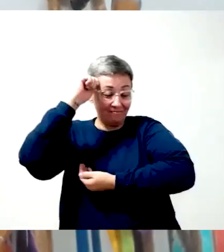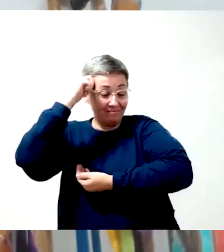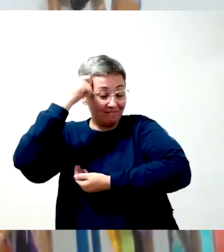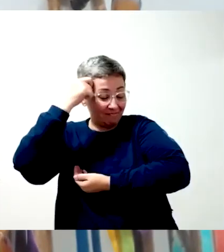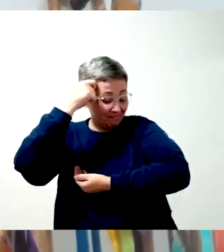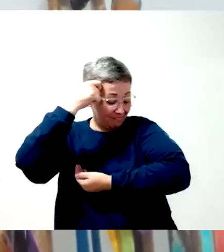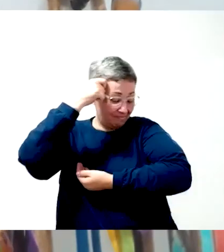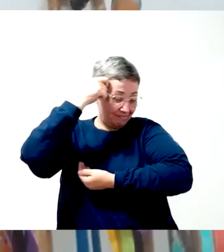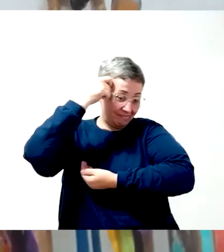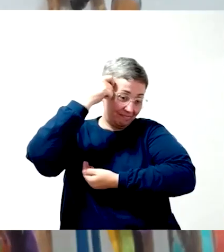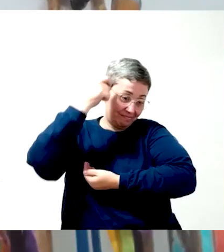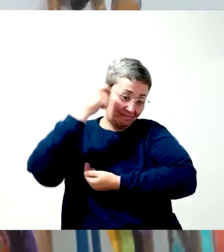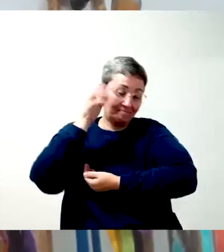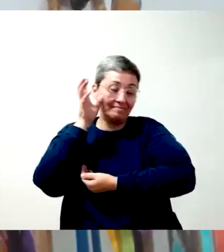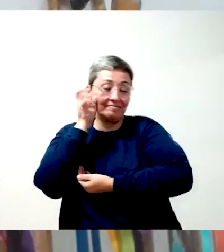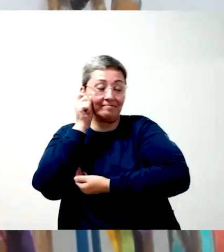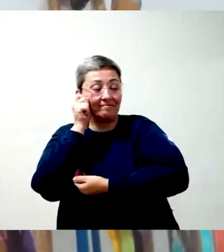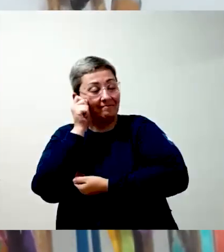negrito.